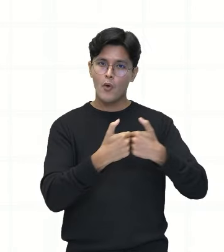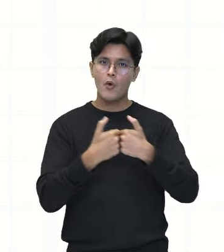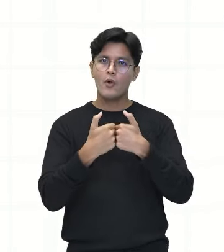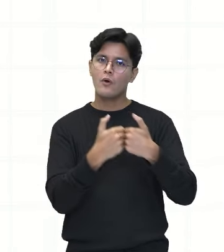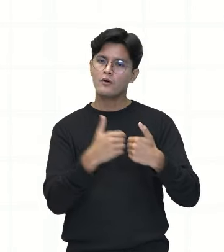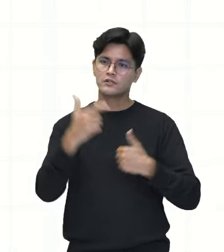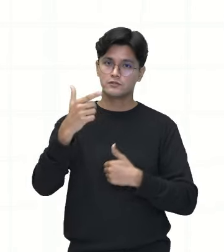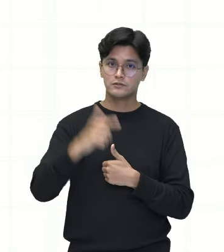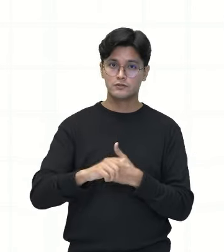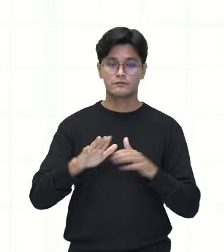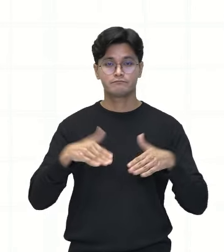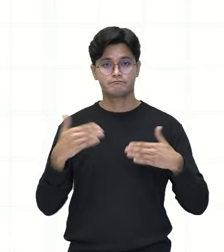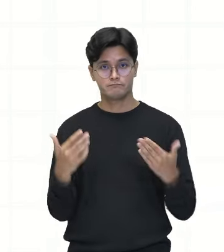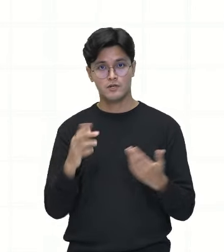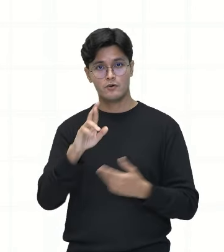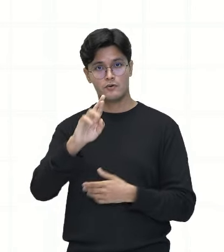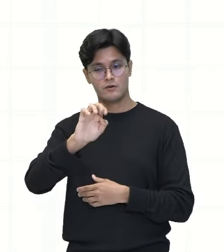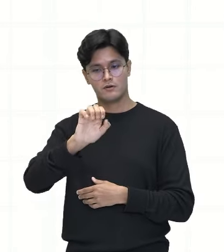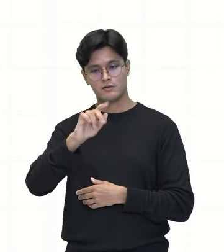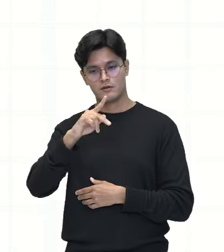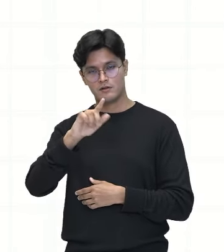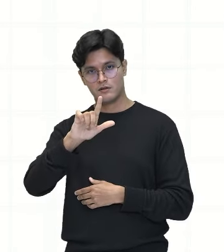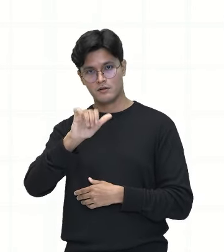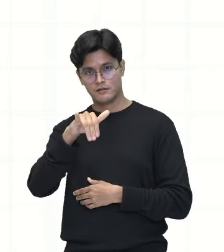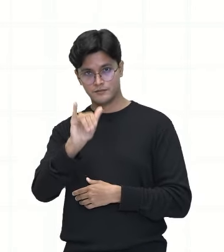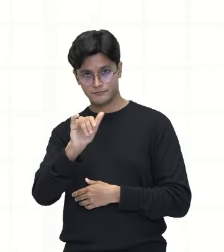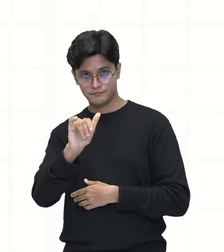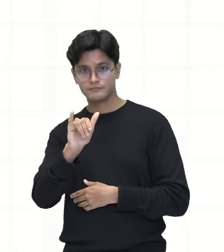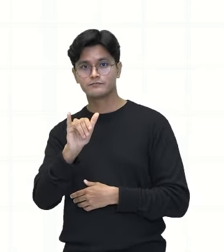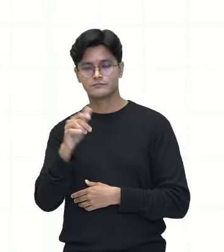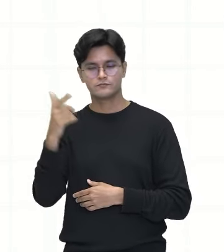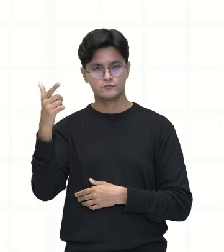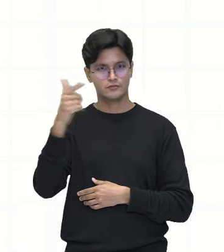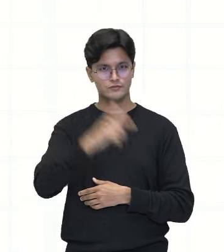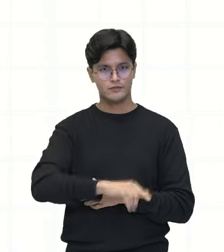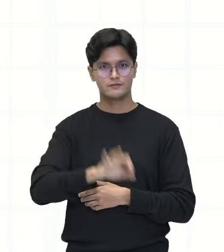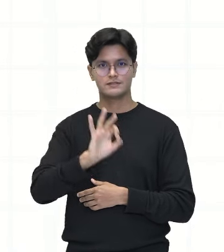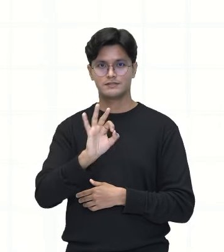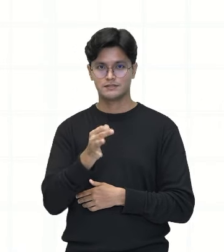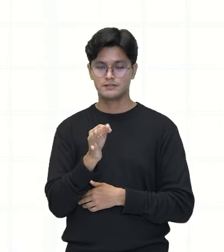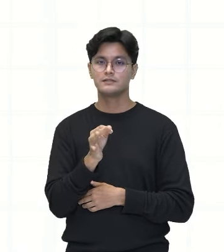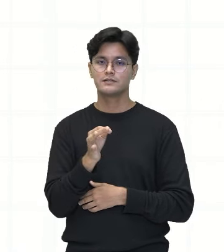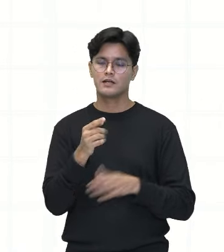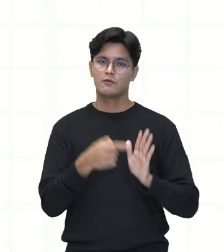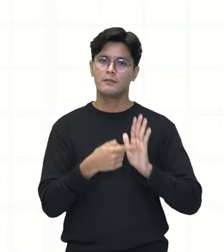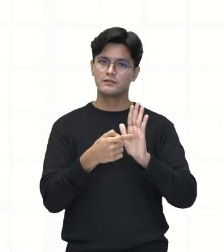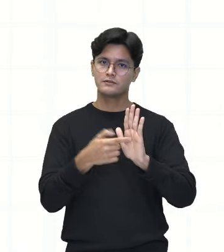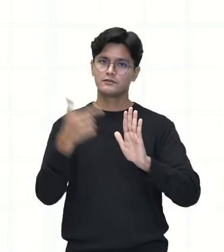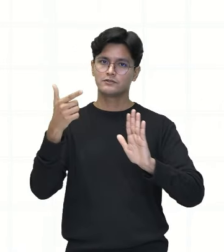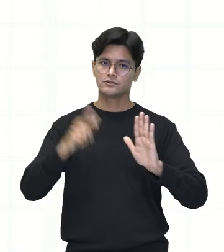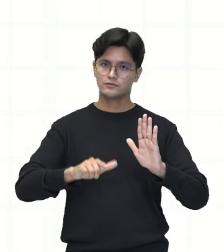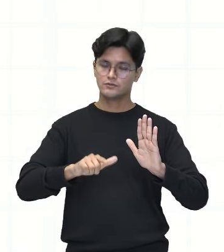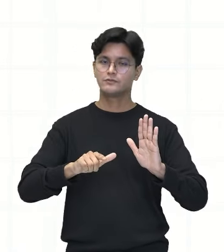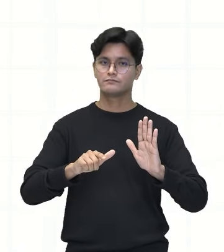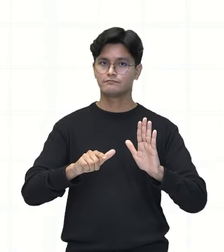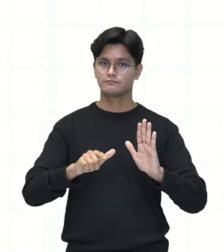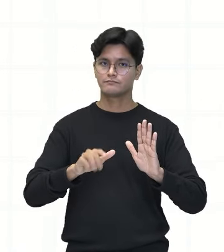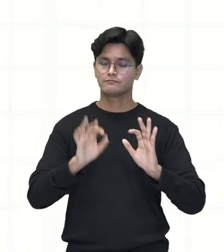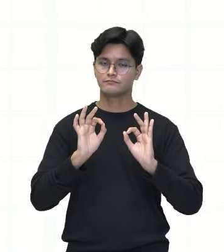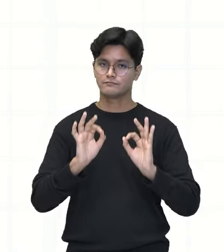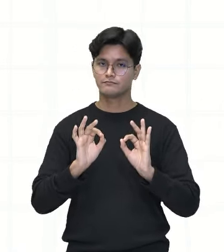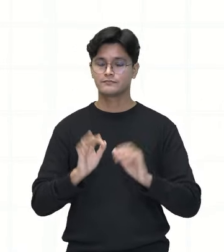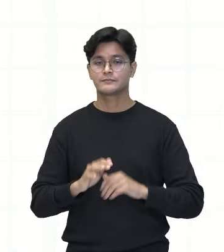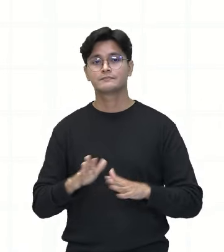que o replay é tocar novamente, né? Apresentar novamente, right?